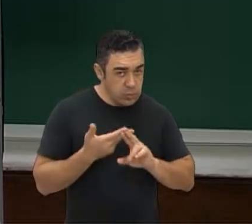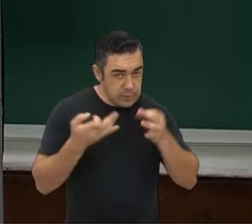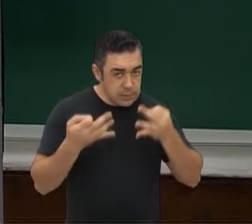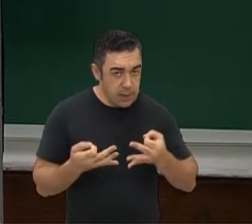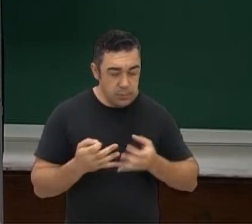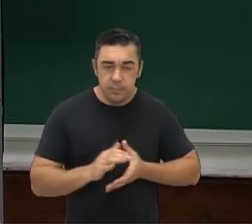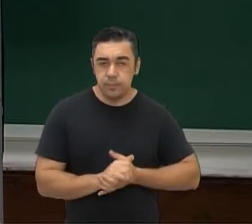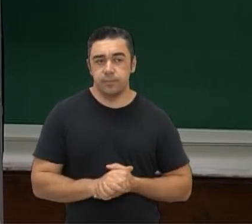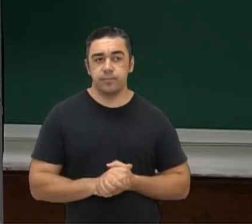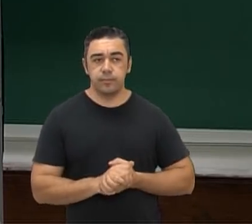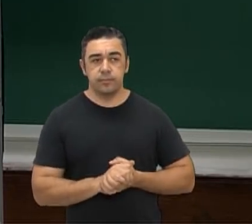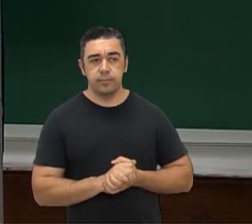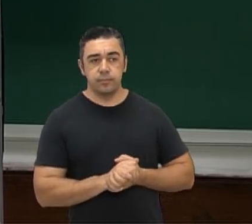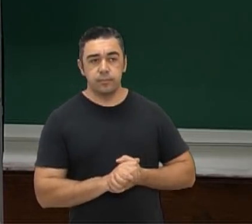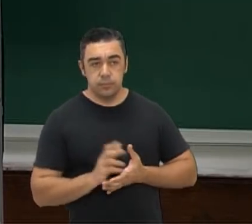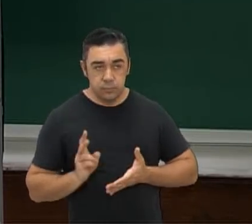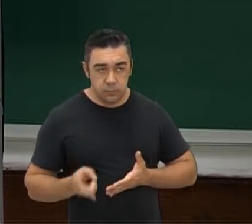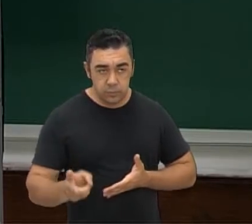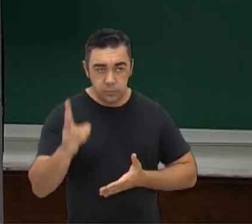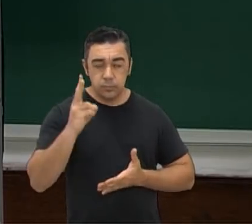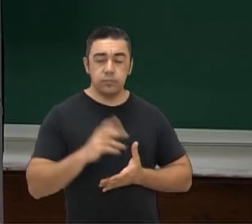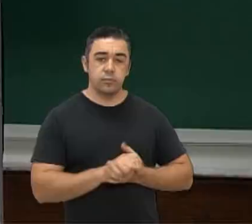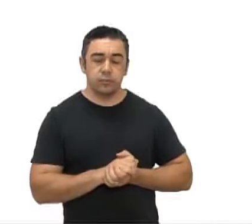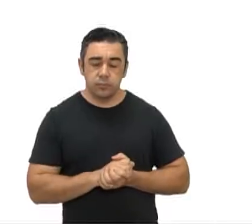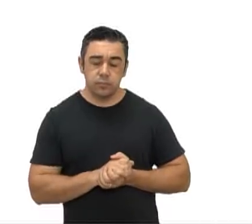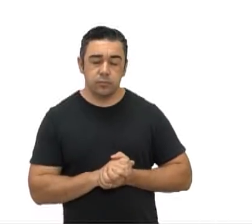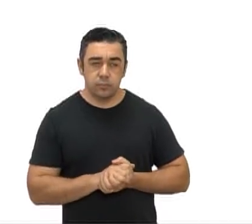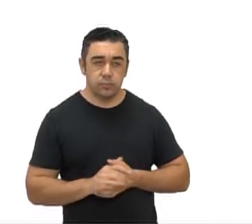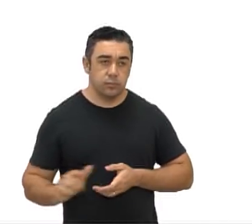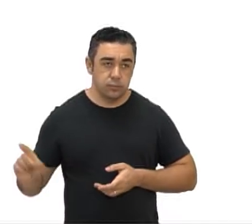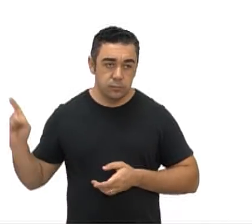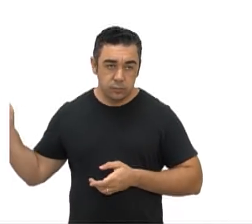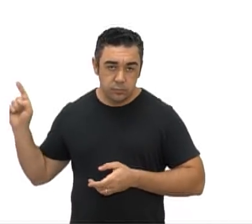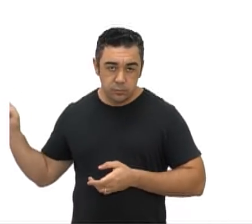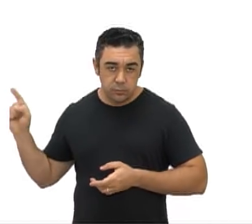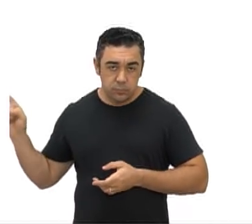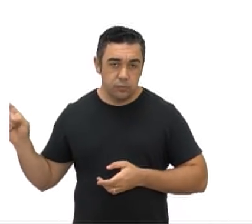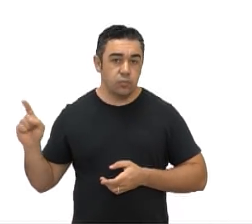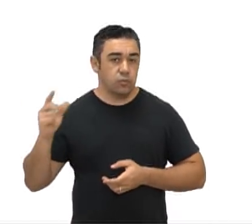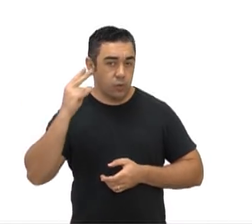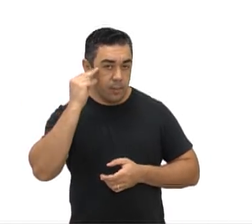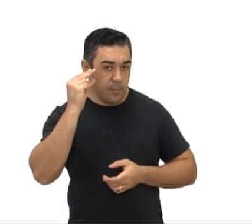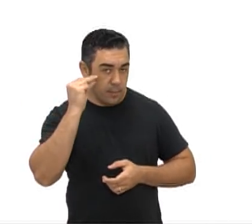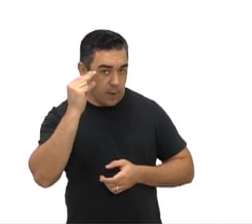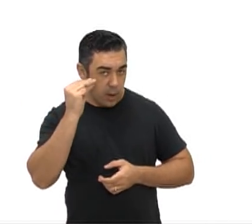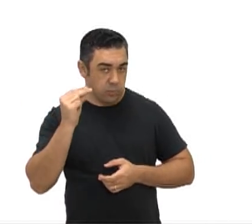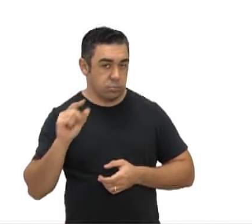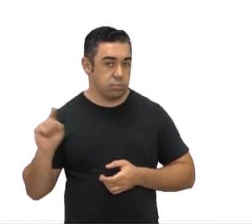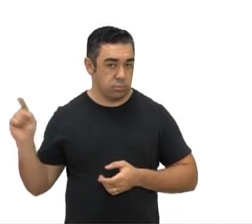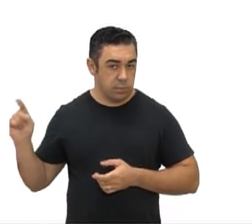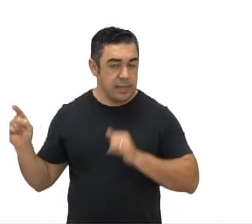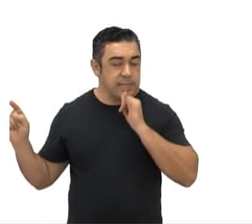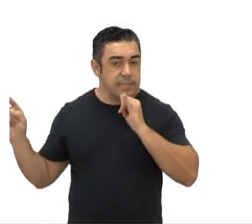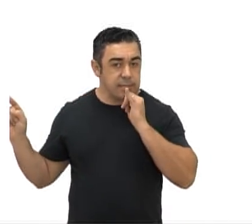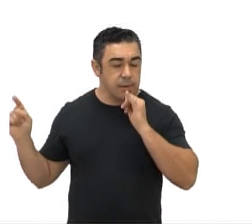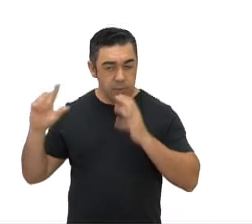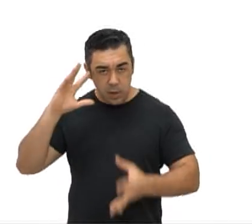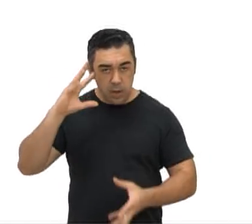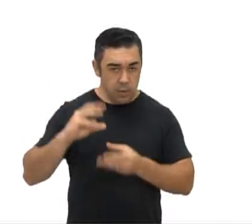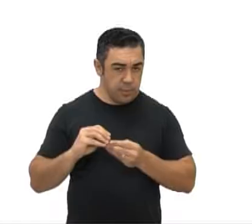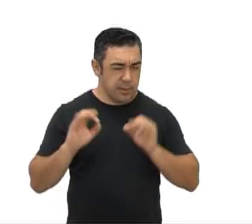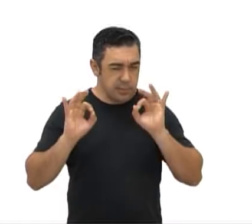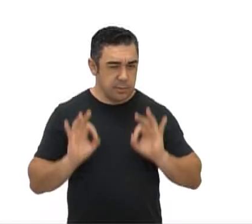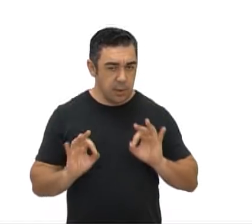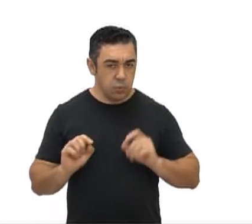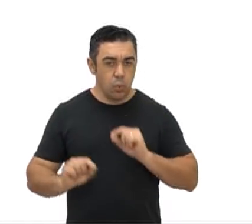ok? Vamos continuar? Então, por exemplo, a gente tem, ó, num grau normal, eu trouxe para vocês de exemplo para entender